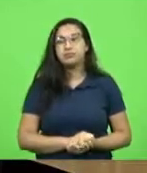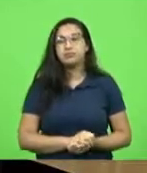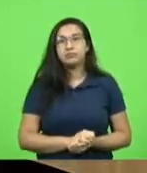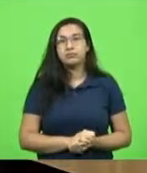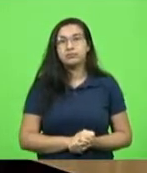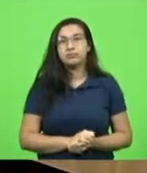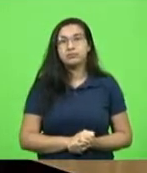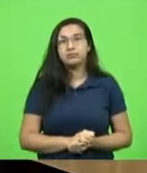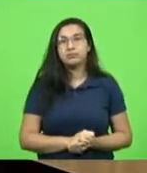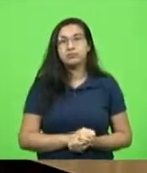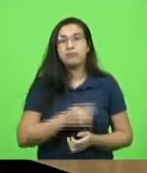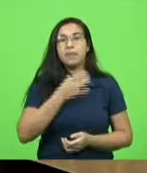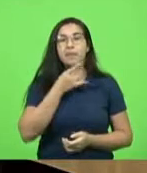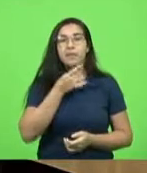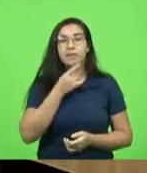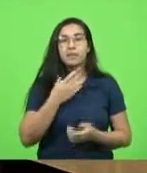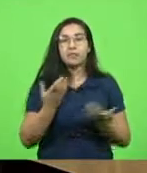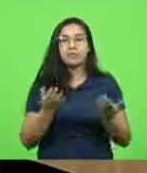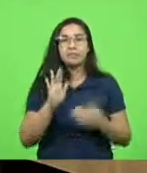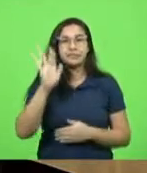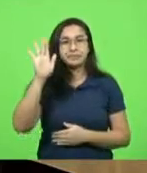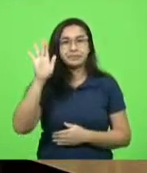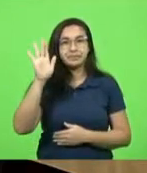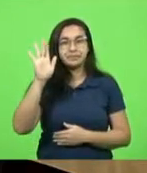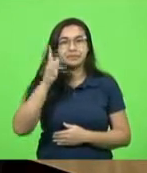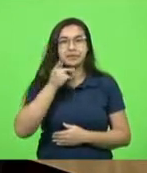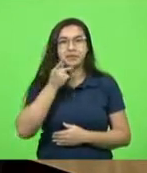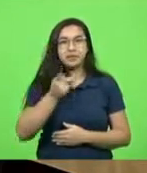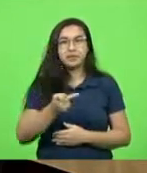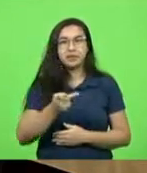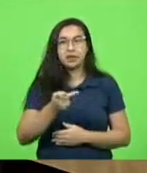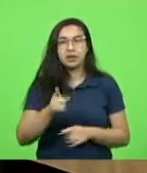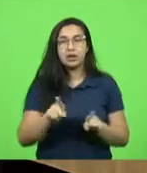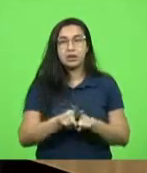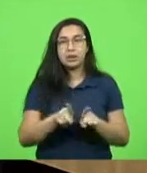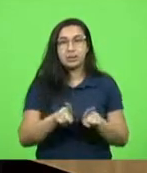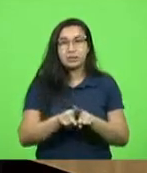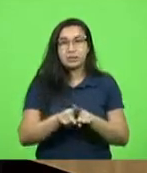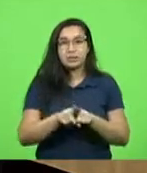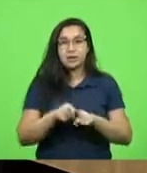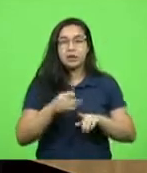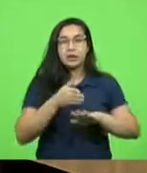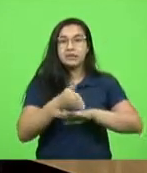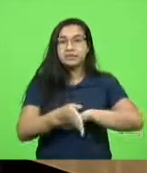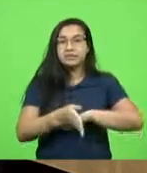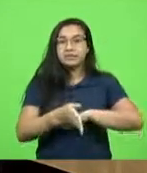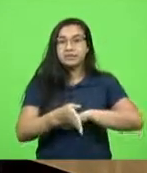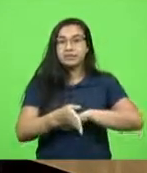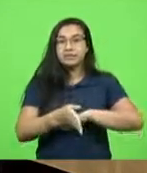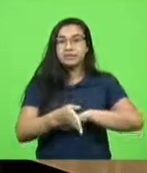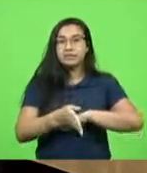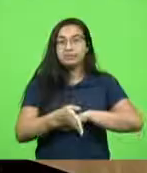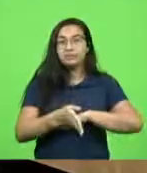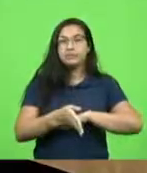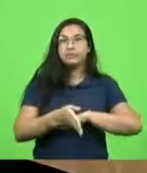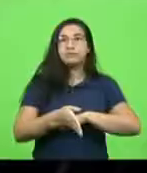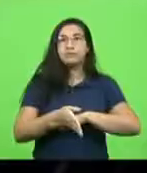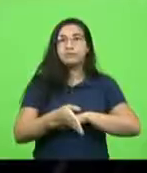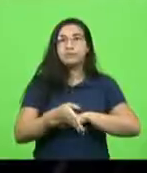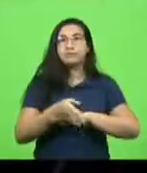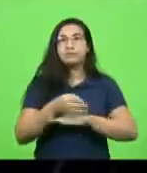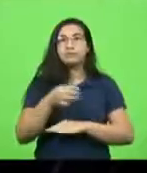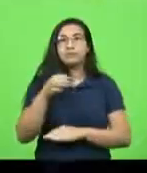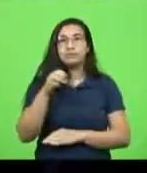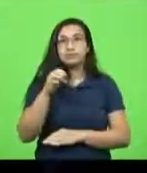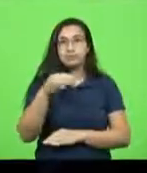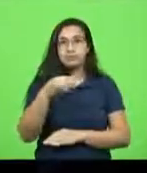com essa manifestação de vossa excelência e também com a participação do deputado Márcio sopelsa com